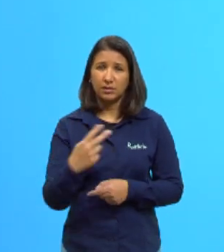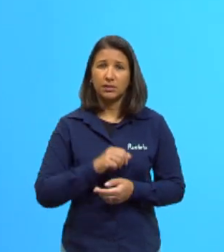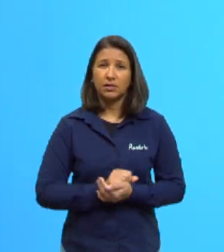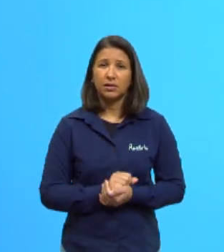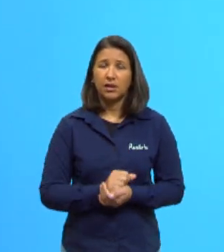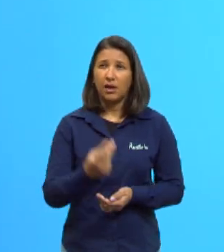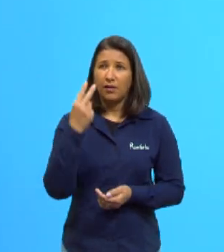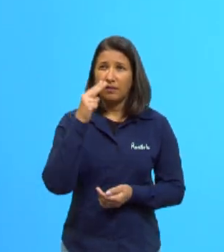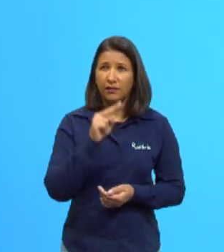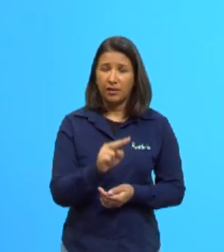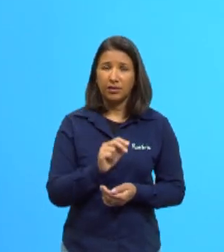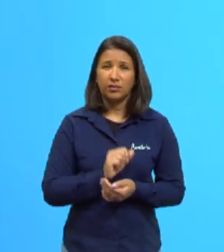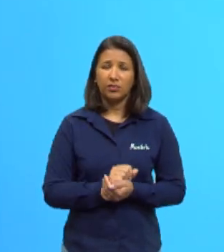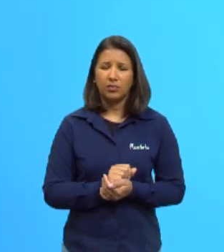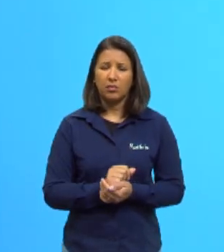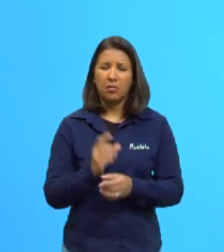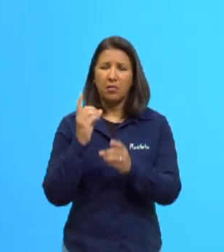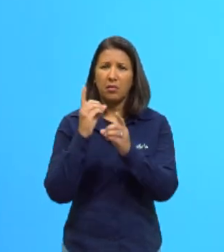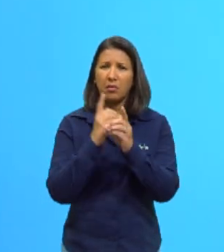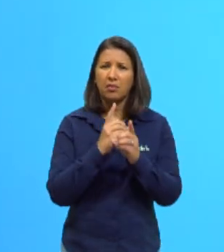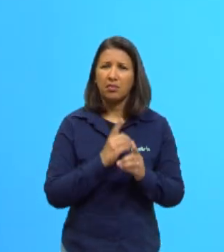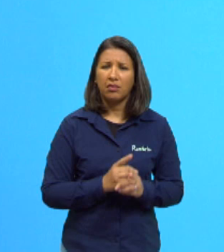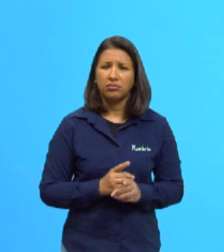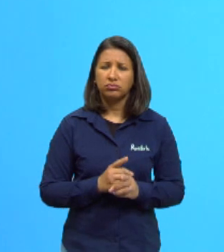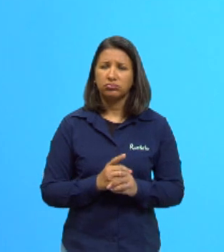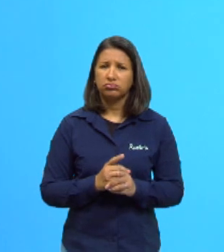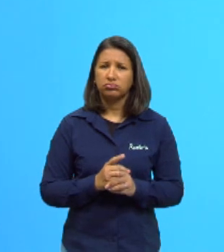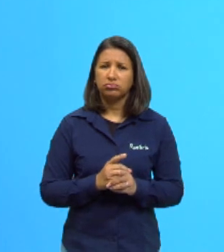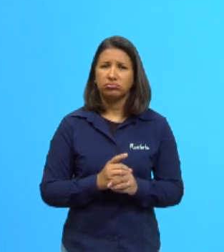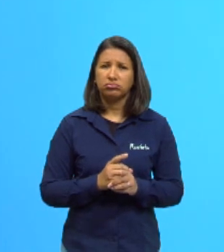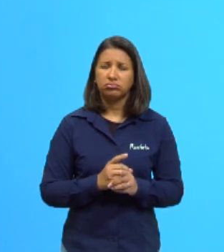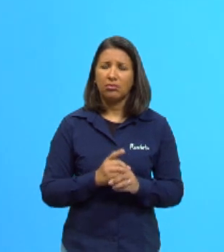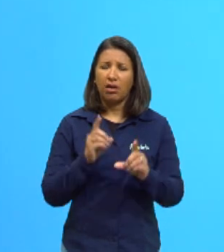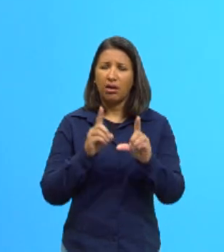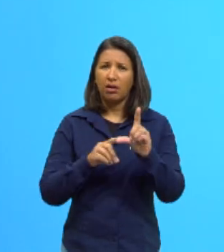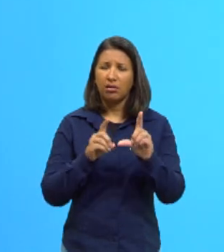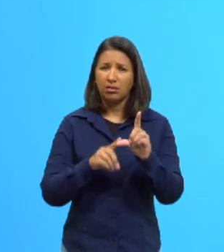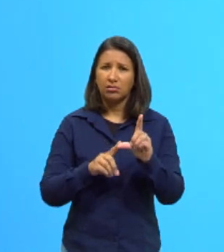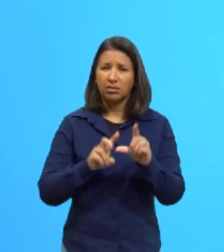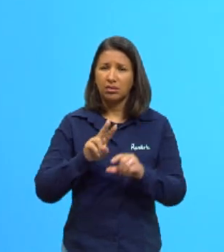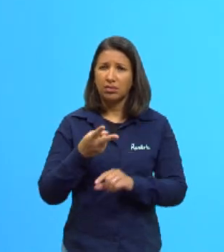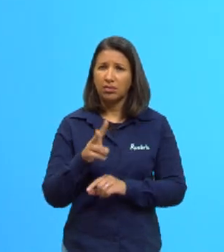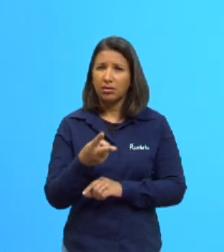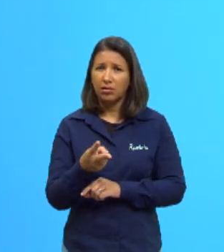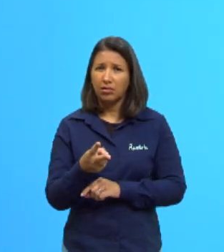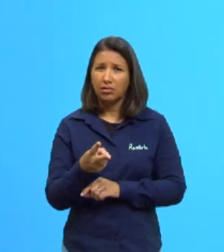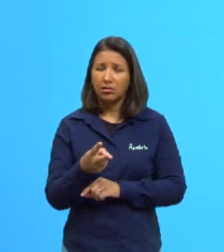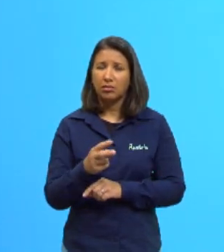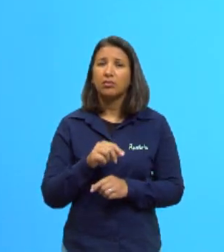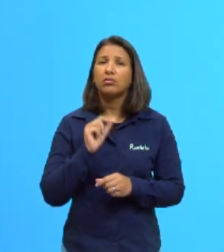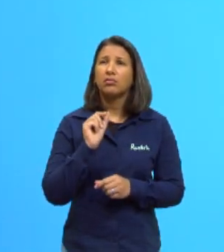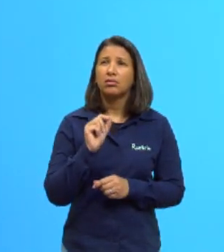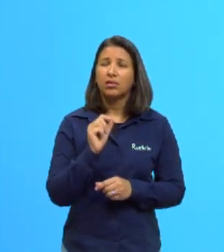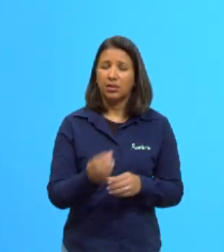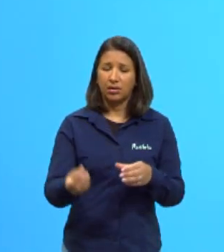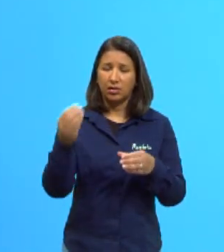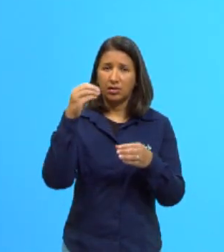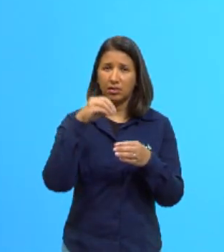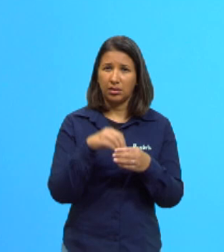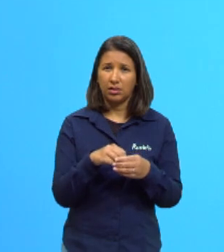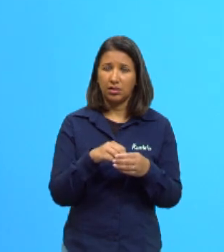Vejam, localizem, onde está essa variável que eu estou falando? Essa variável está dentro